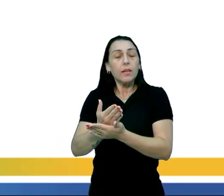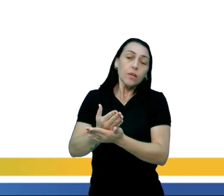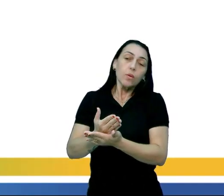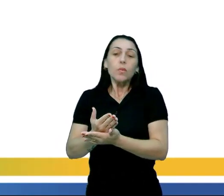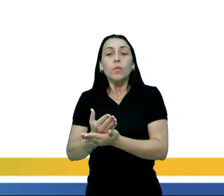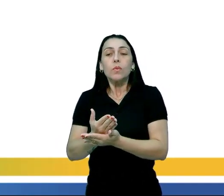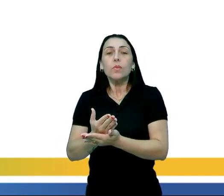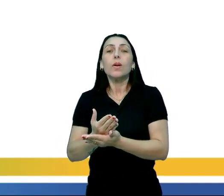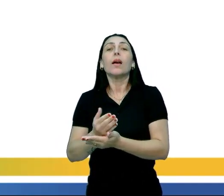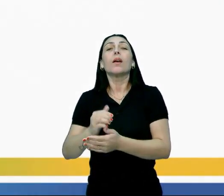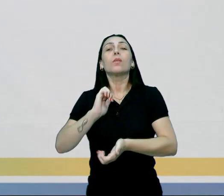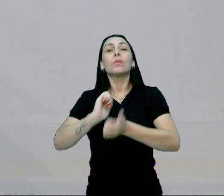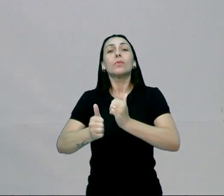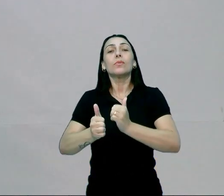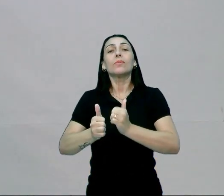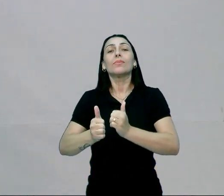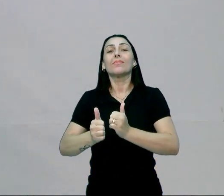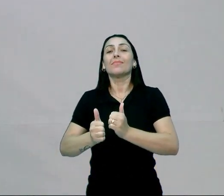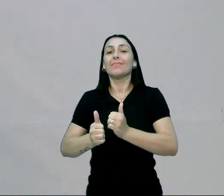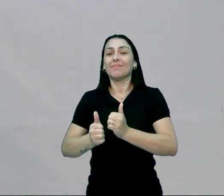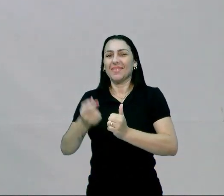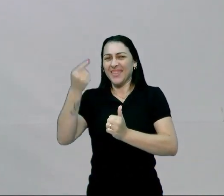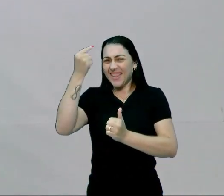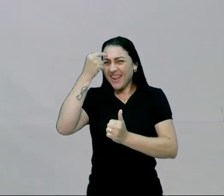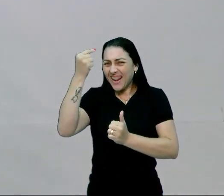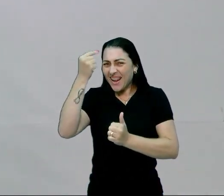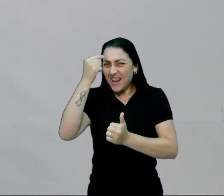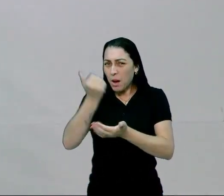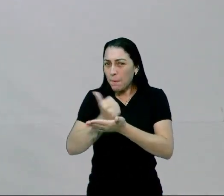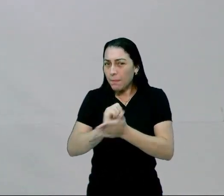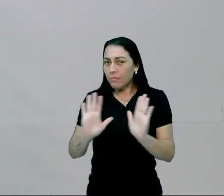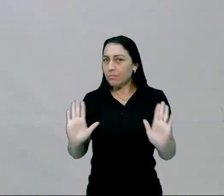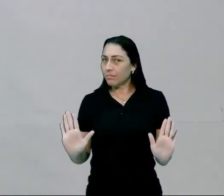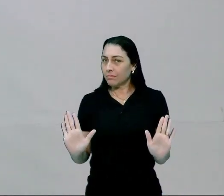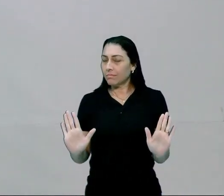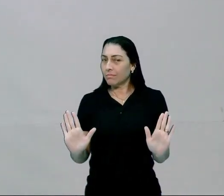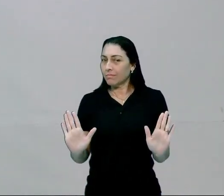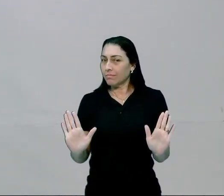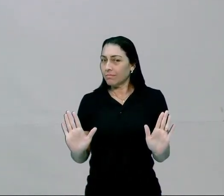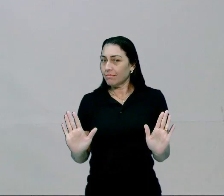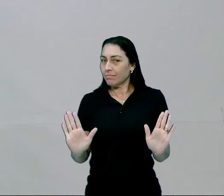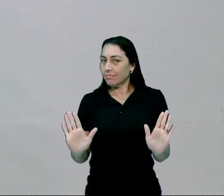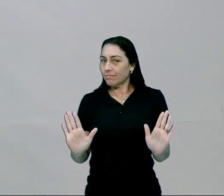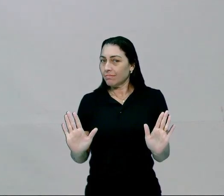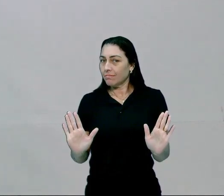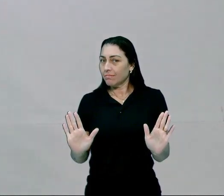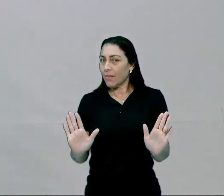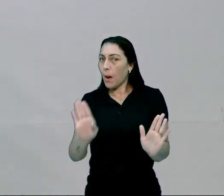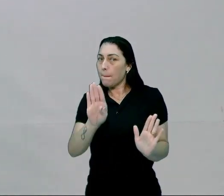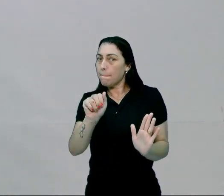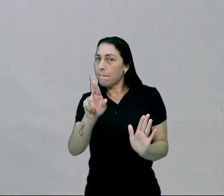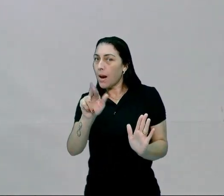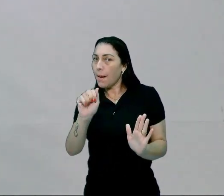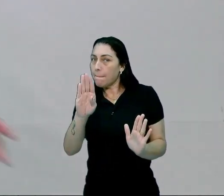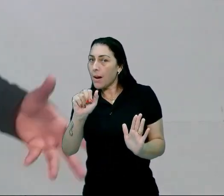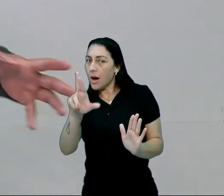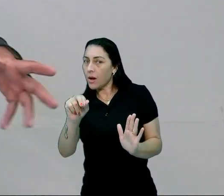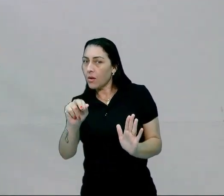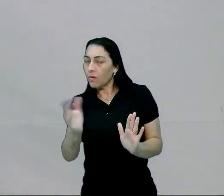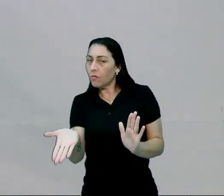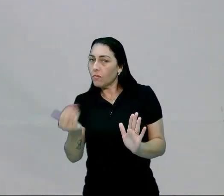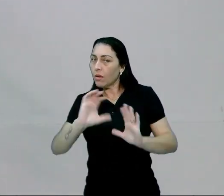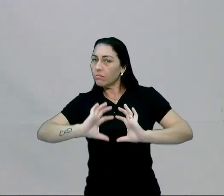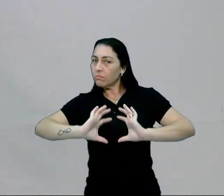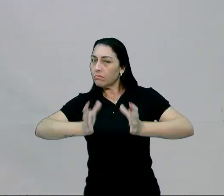eram uma atividade comum na antiguidade. Jogo de cabeça é muito... Era um jogo bárbaro, de tipo, degola, e vamos